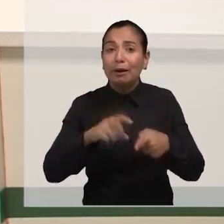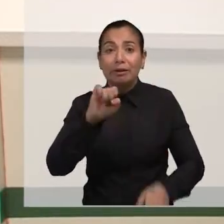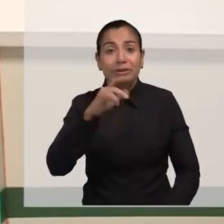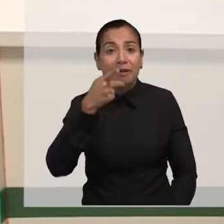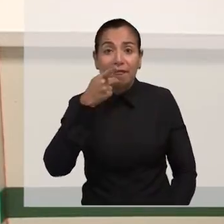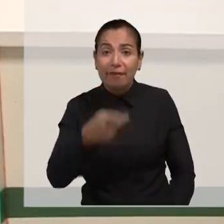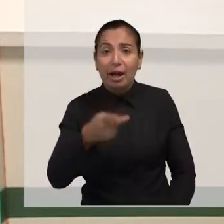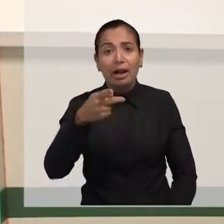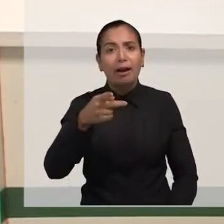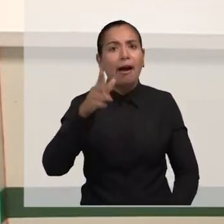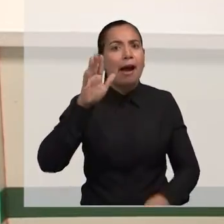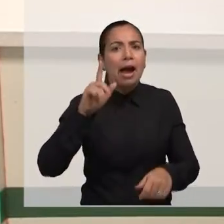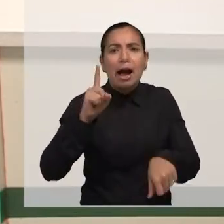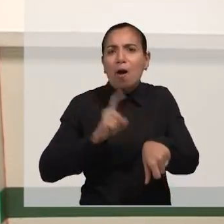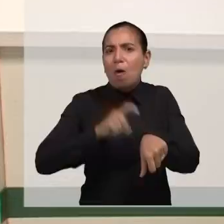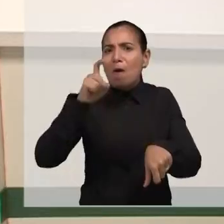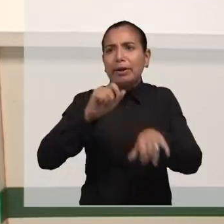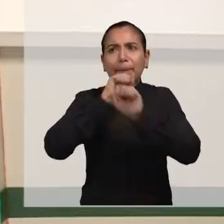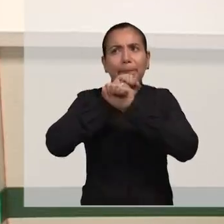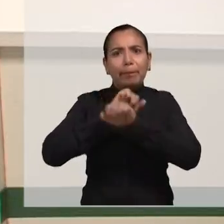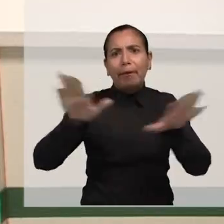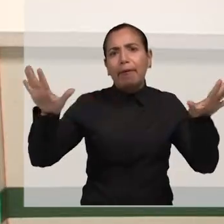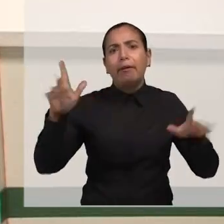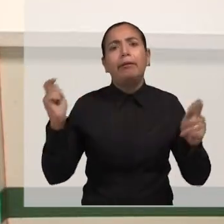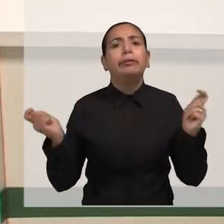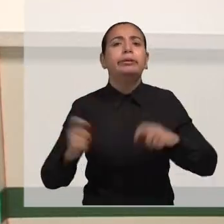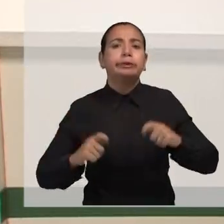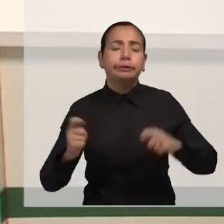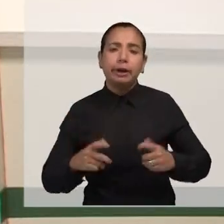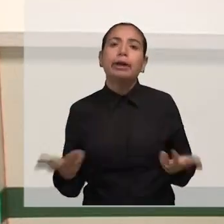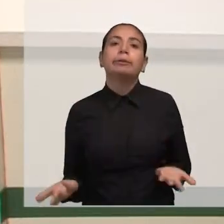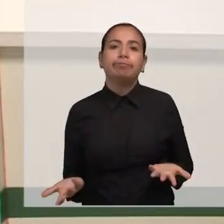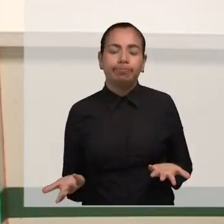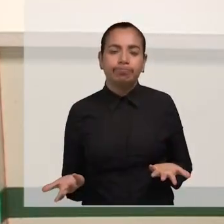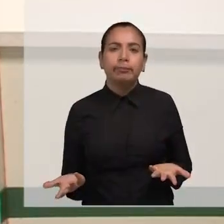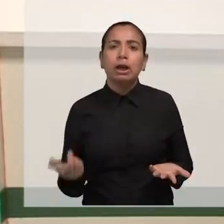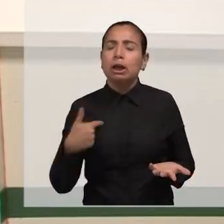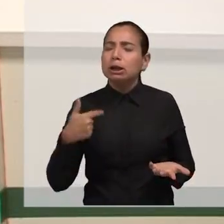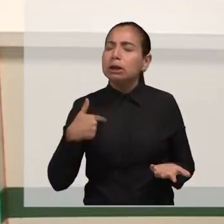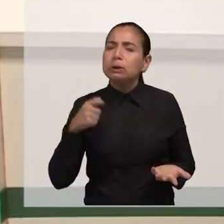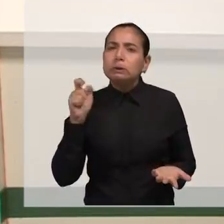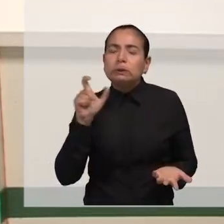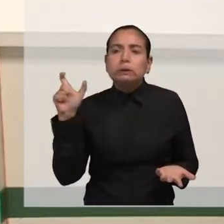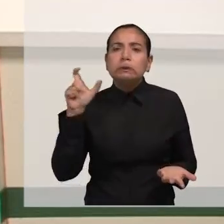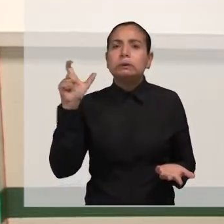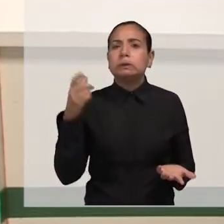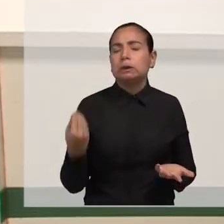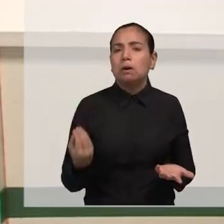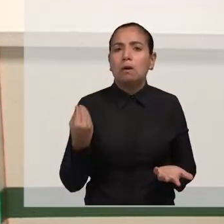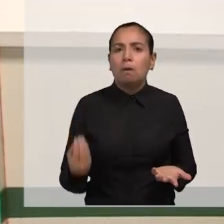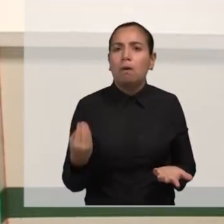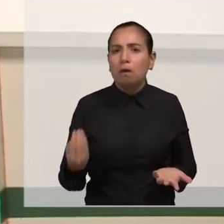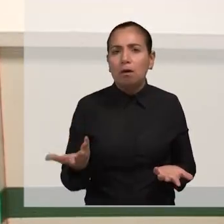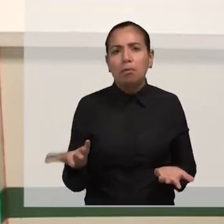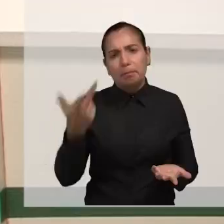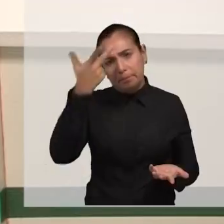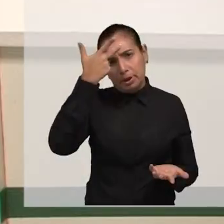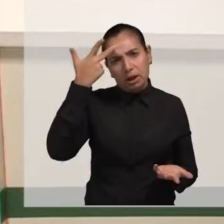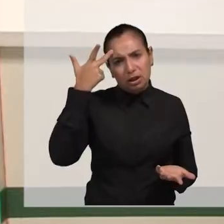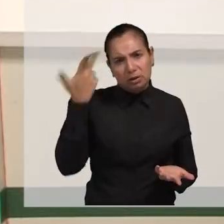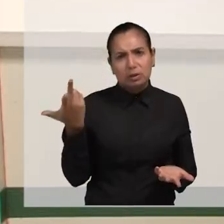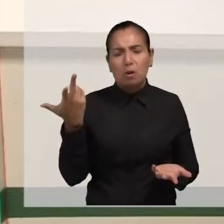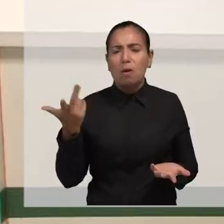vezes, Luiz, assim, horrorizado com assessoria, cara. Não existe, não me perdoe, não existe. Não existe uma